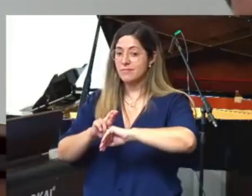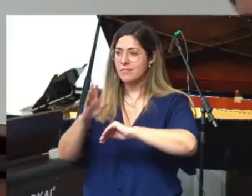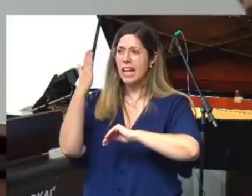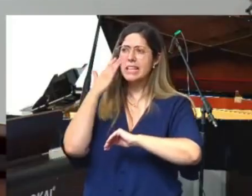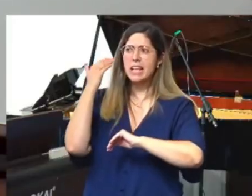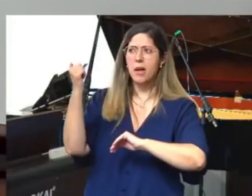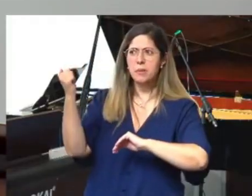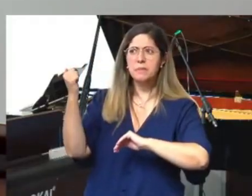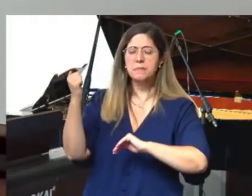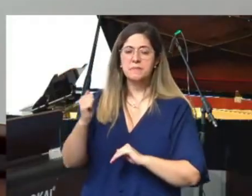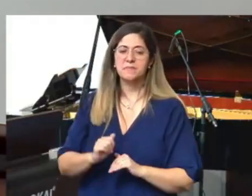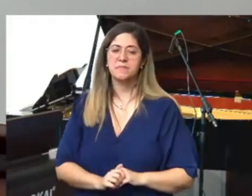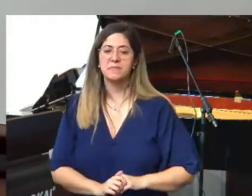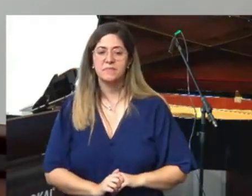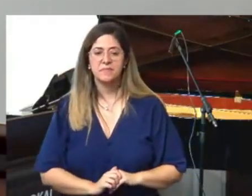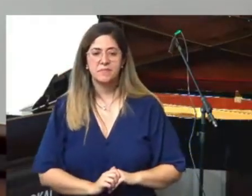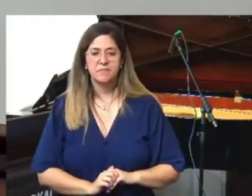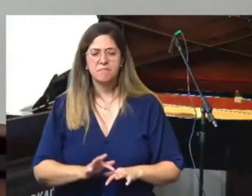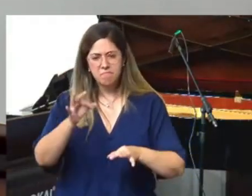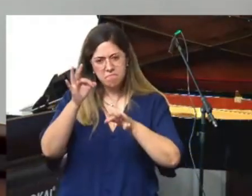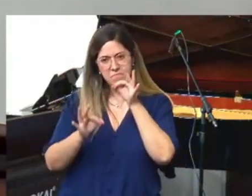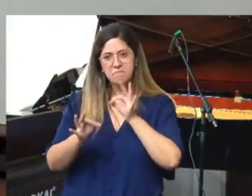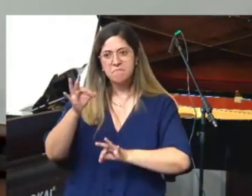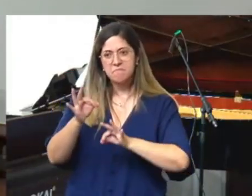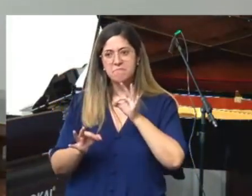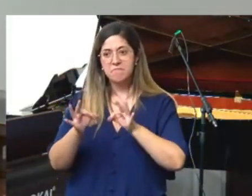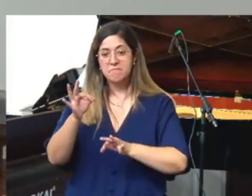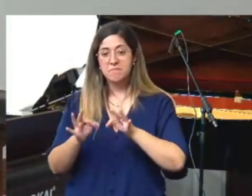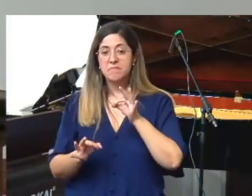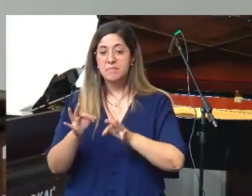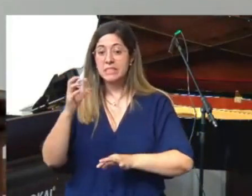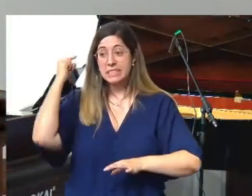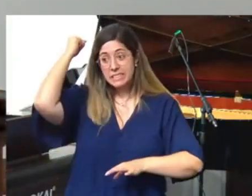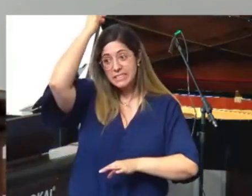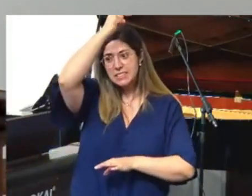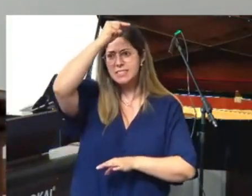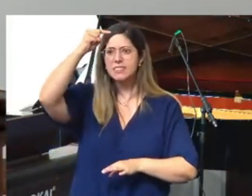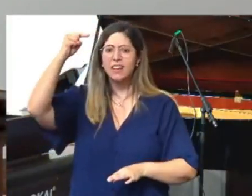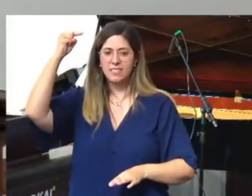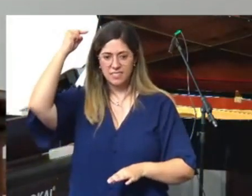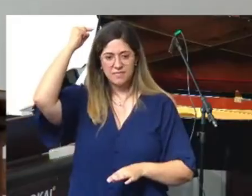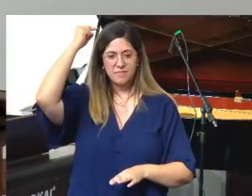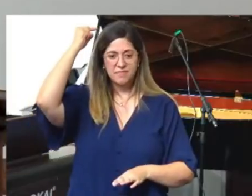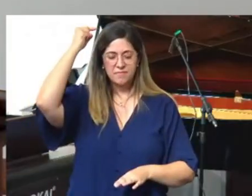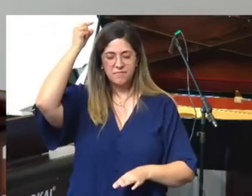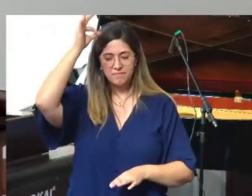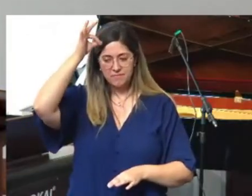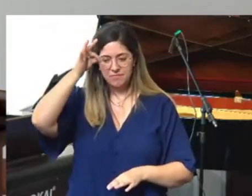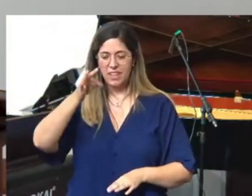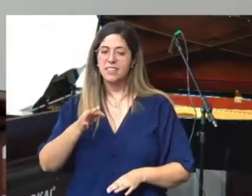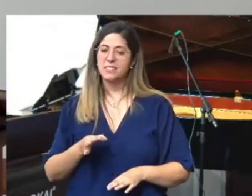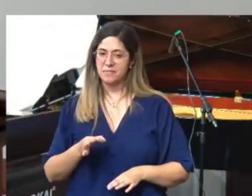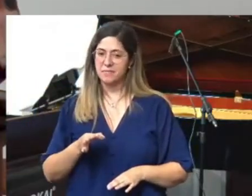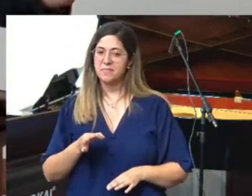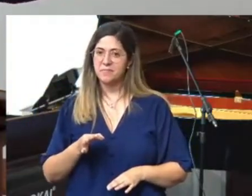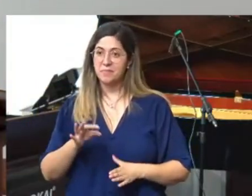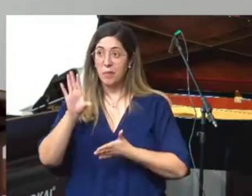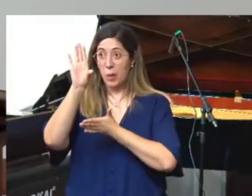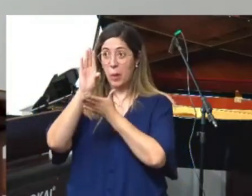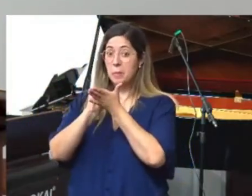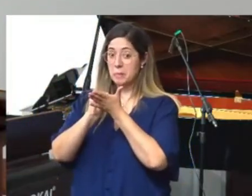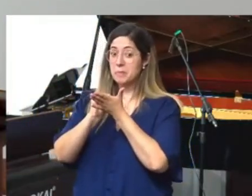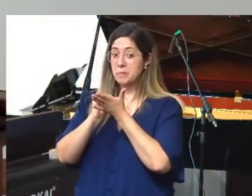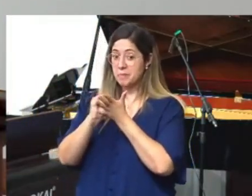sábia, de uma forma justa, que significa santa, irrepreensível. Ou